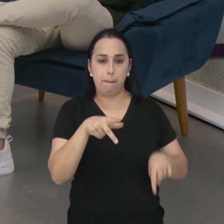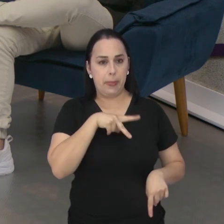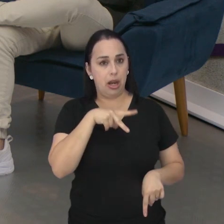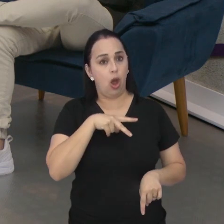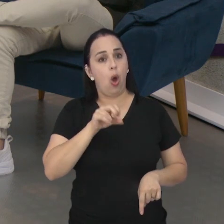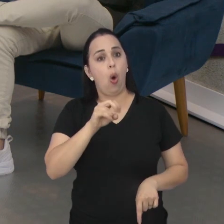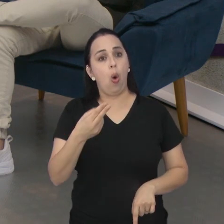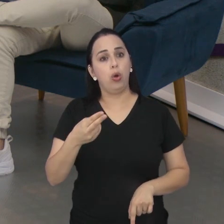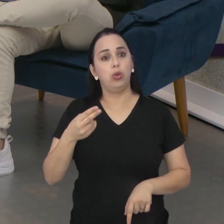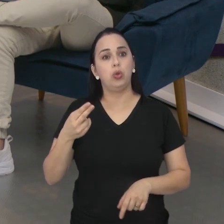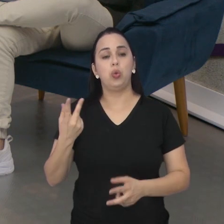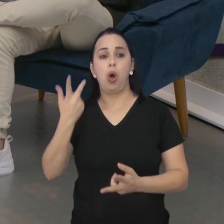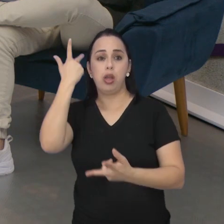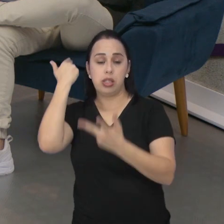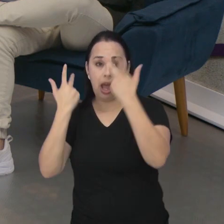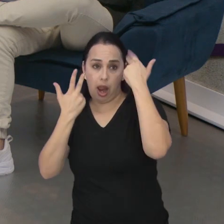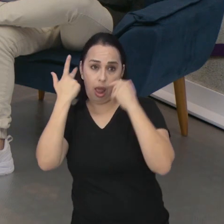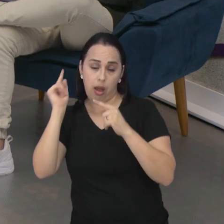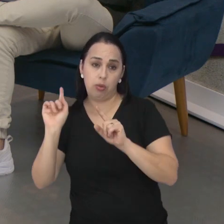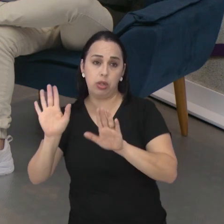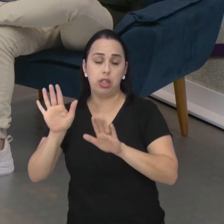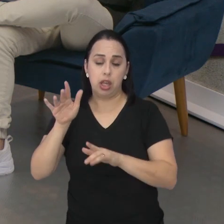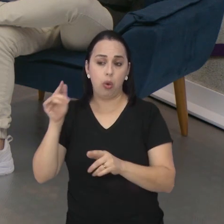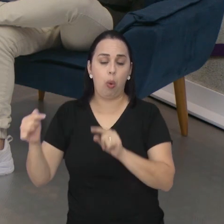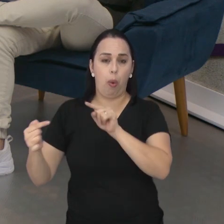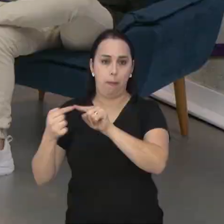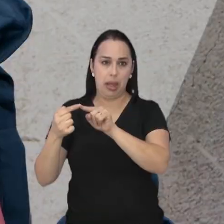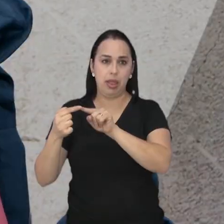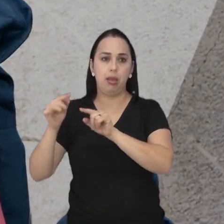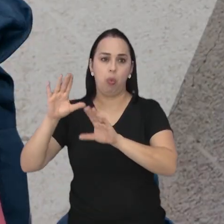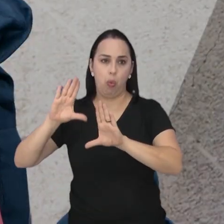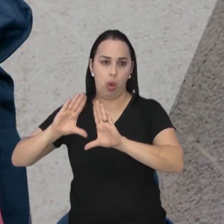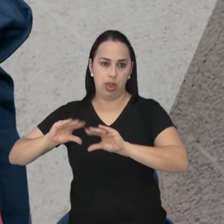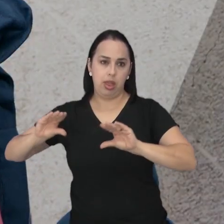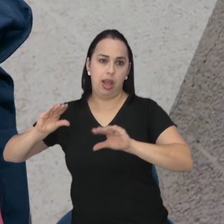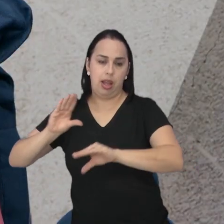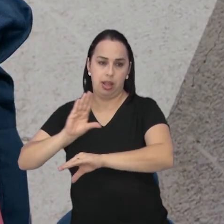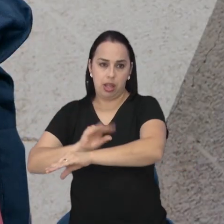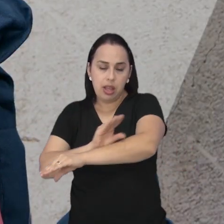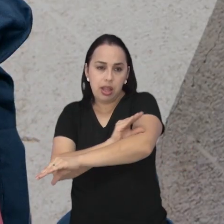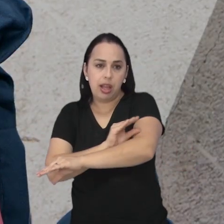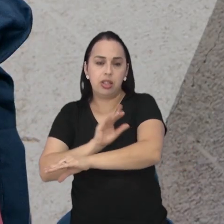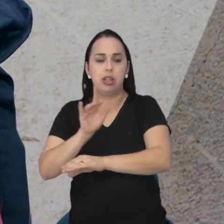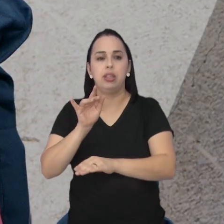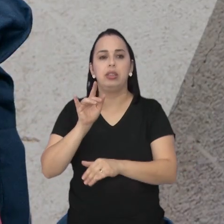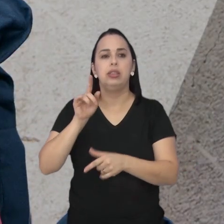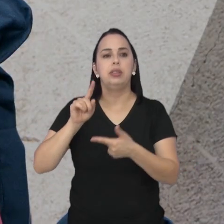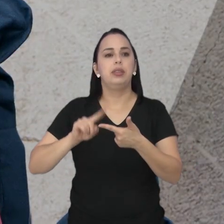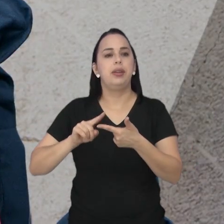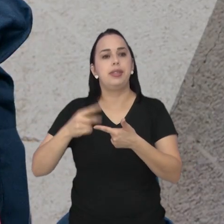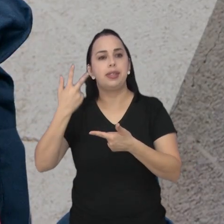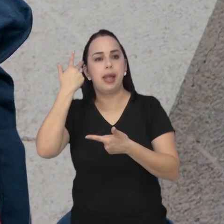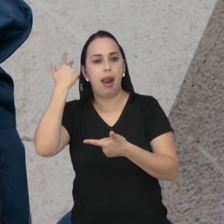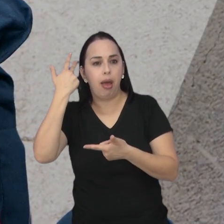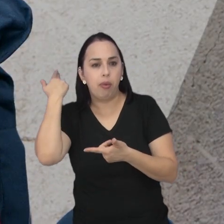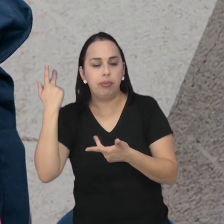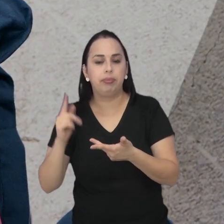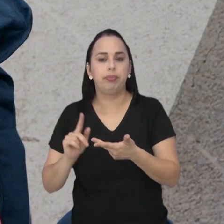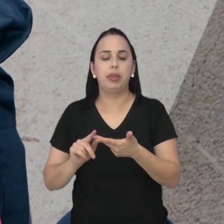trabalhar em outros estabelecimentos, mas ligado à estética e à beleza. Né? Em clínicas, em